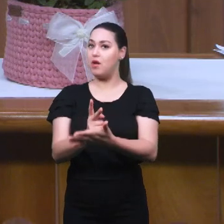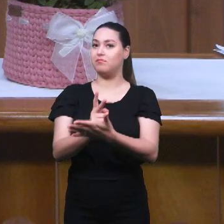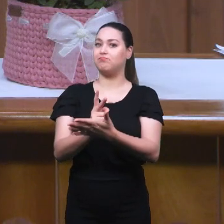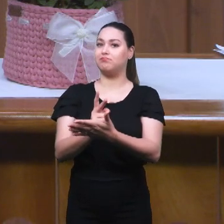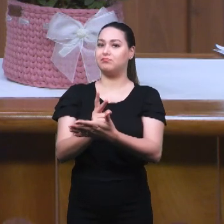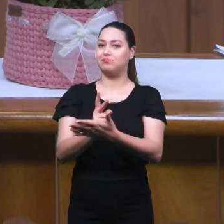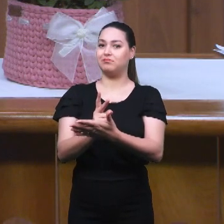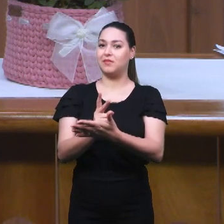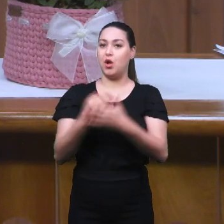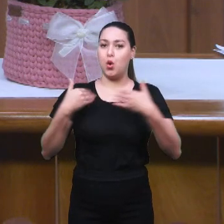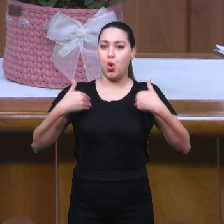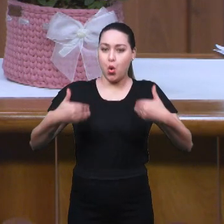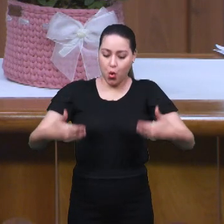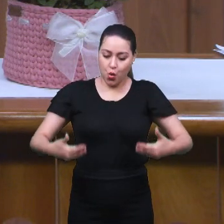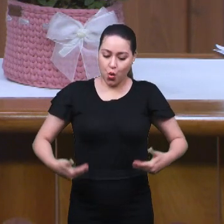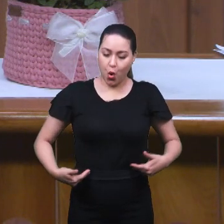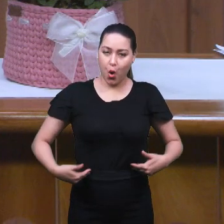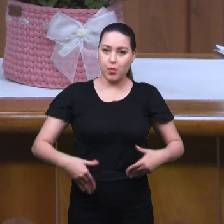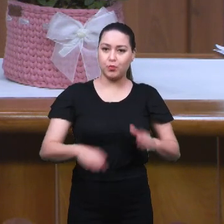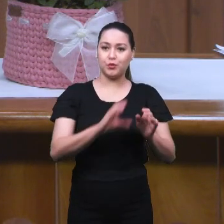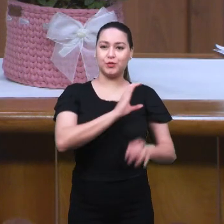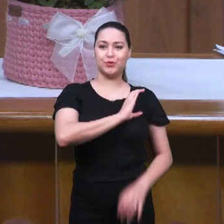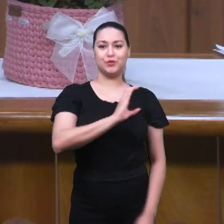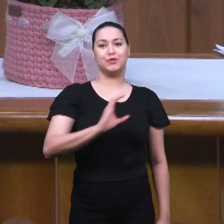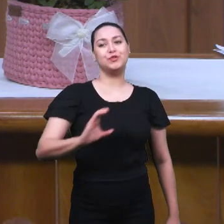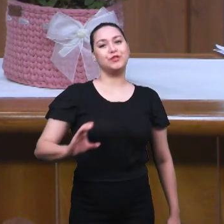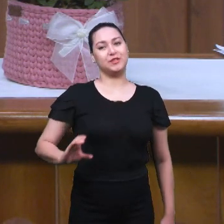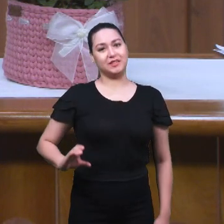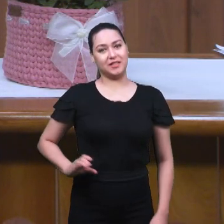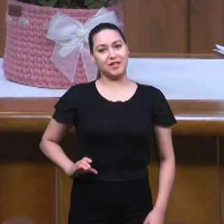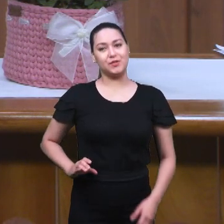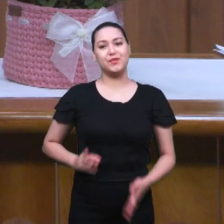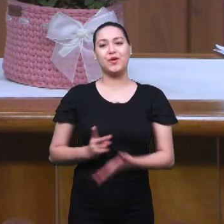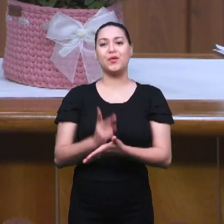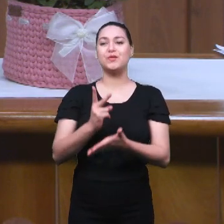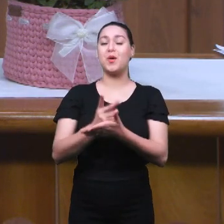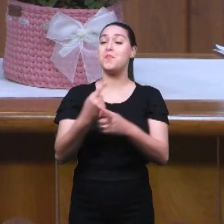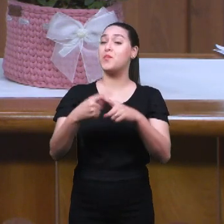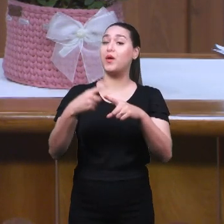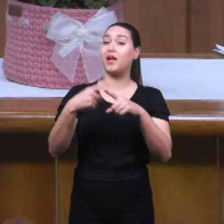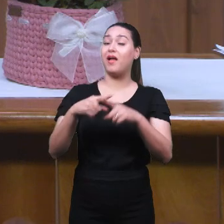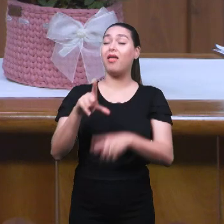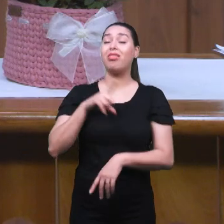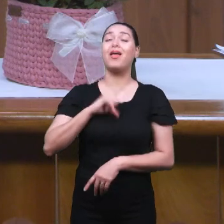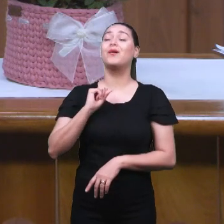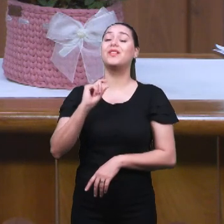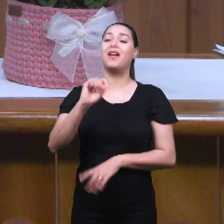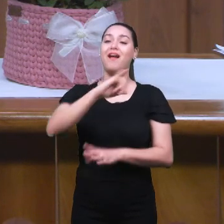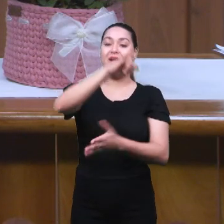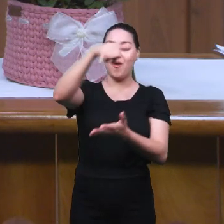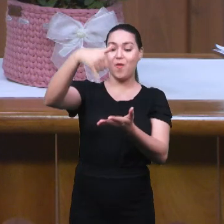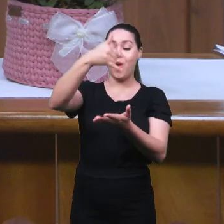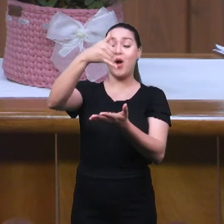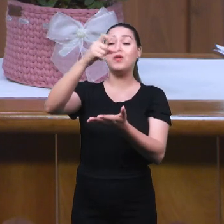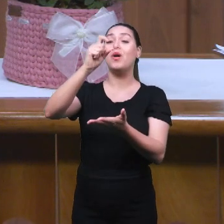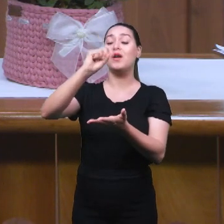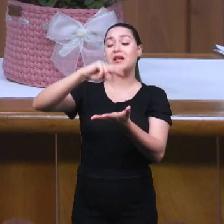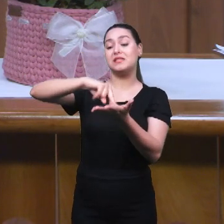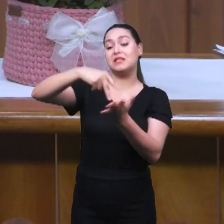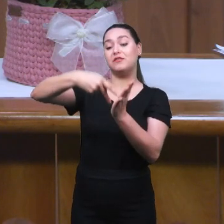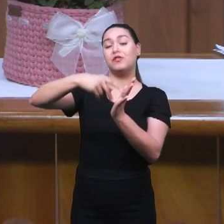O corpo de Cristo não vai, porque tem um unguento, é o Espírito Santo. Ele não vai